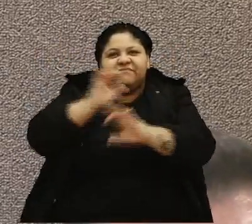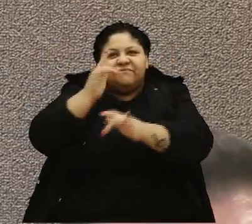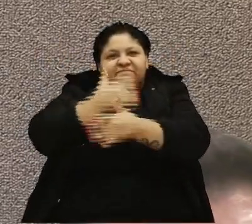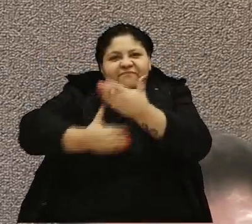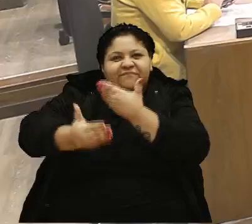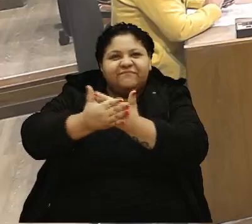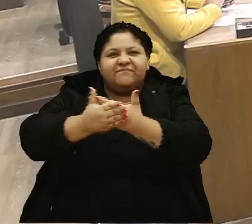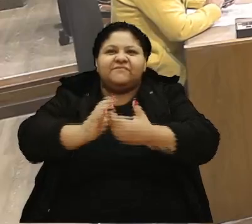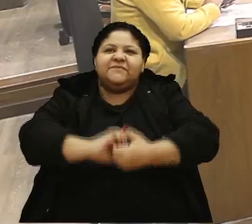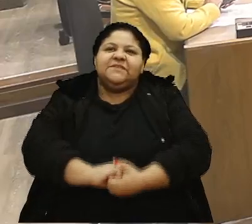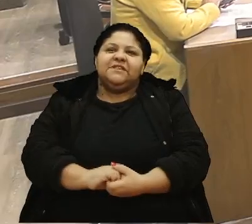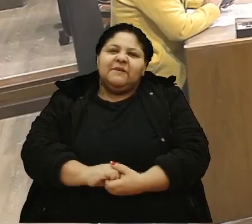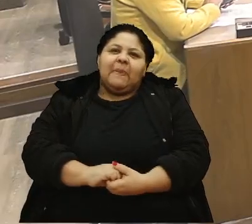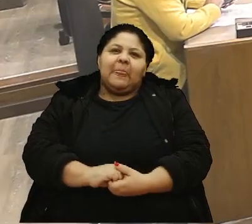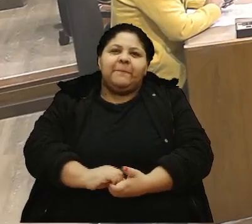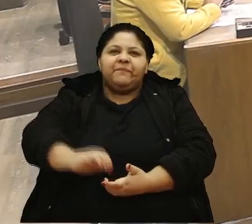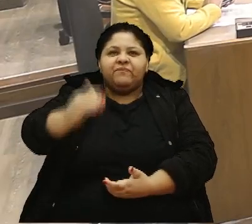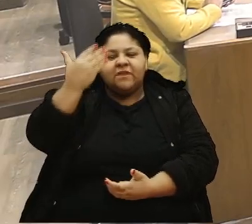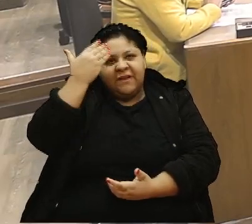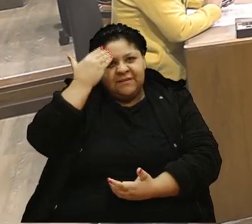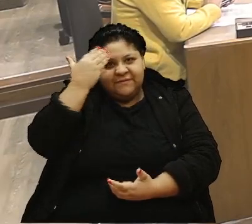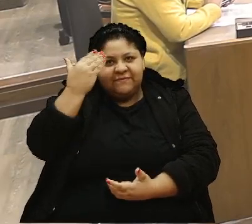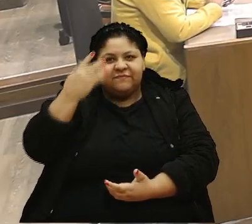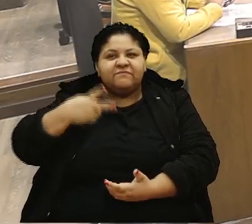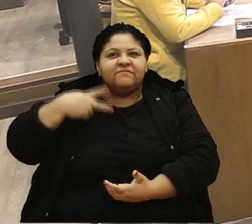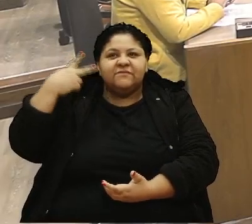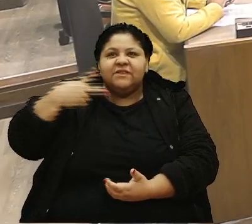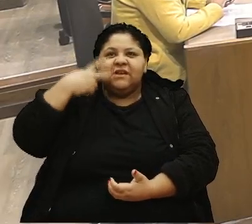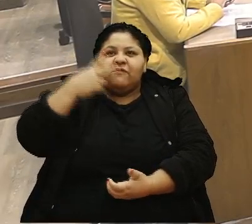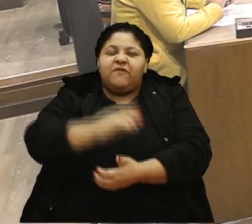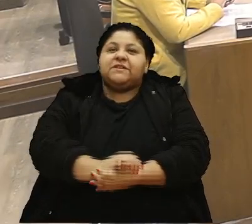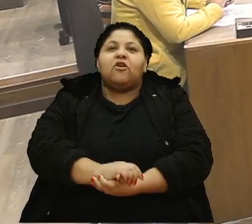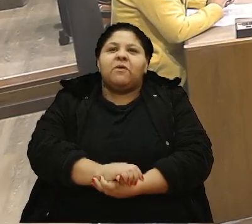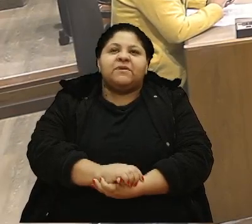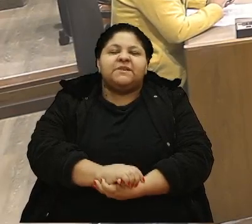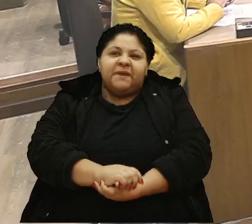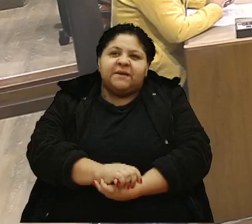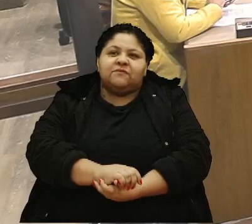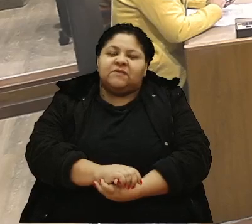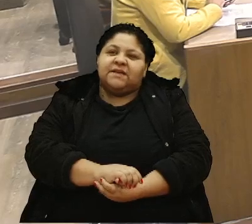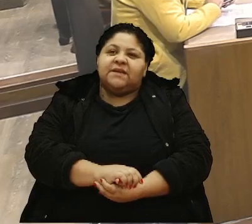todos. Obrigado, vereador. Obrigado, vereador